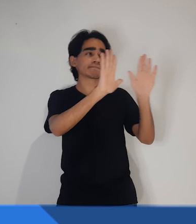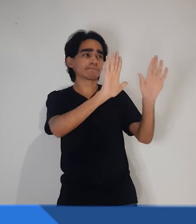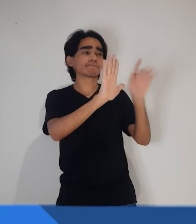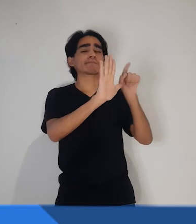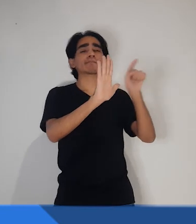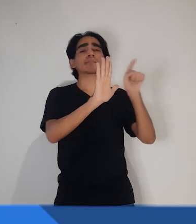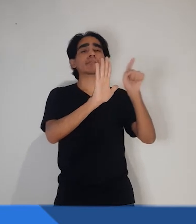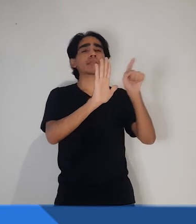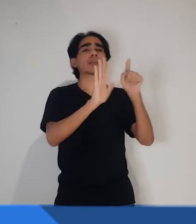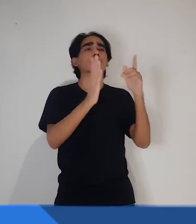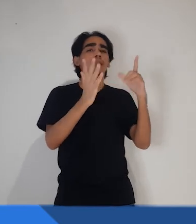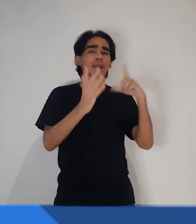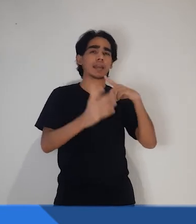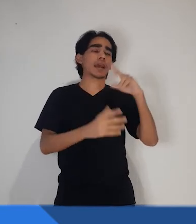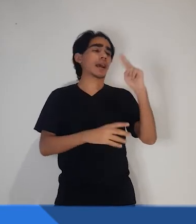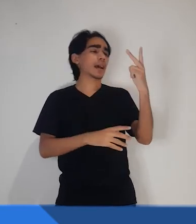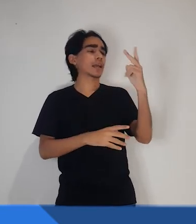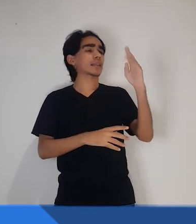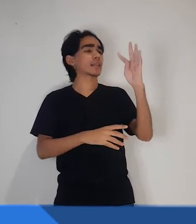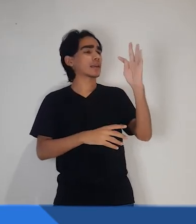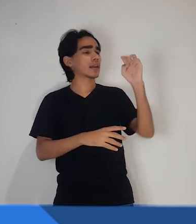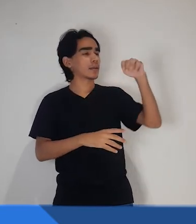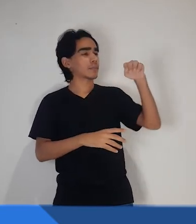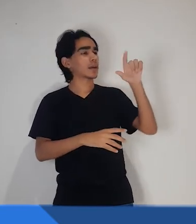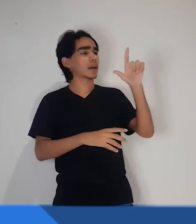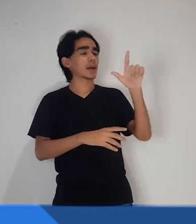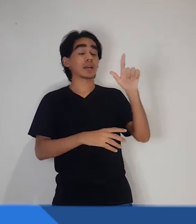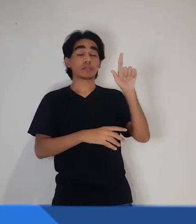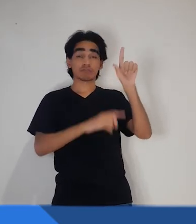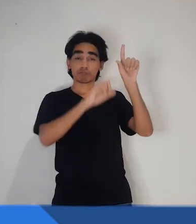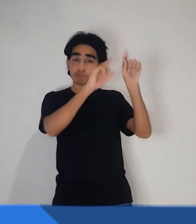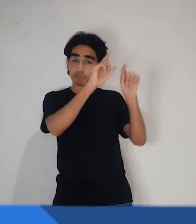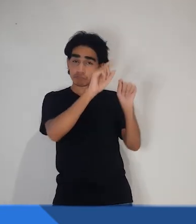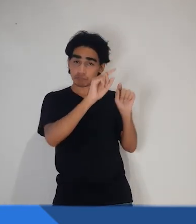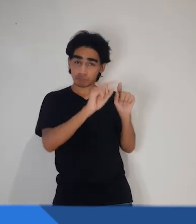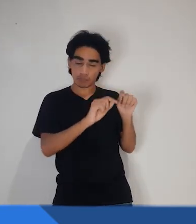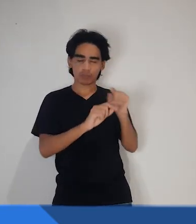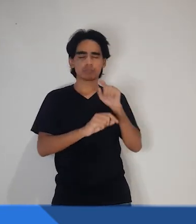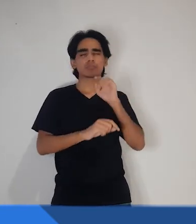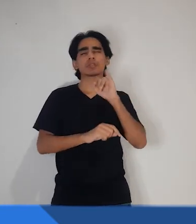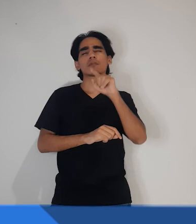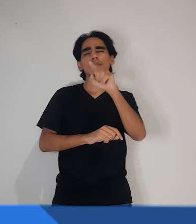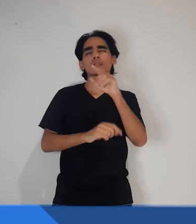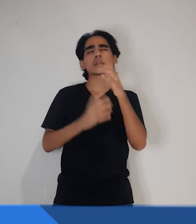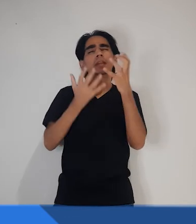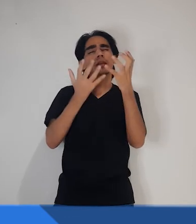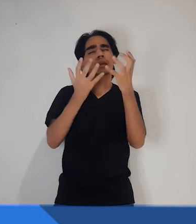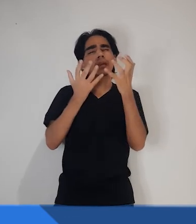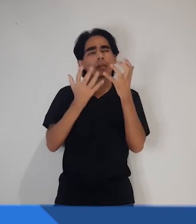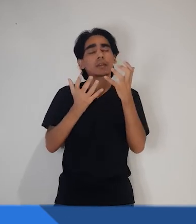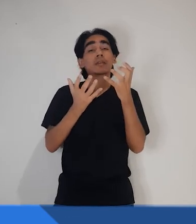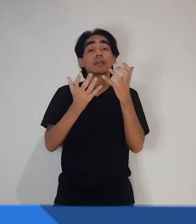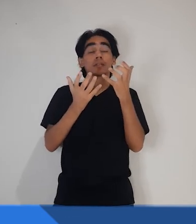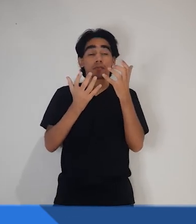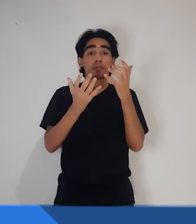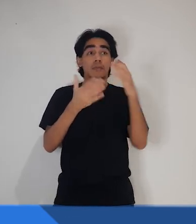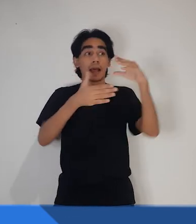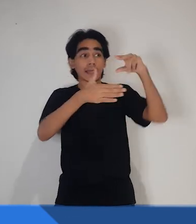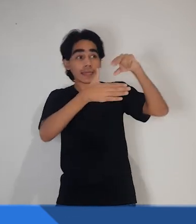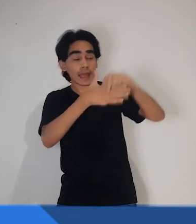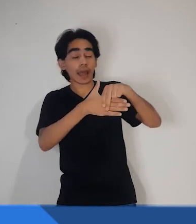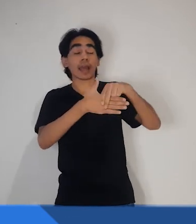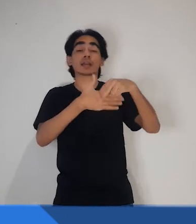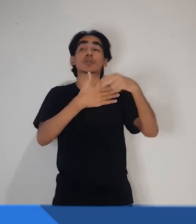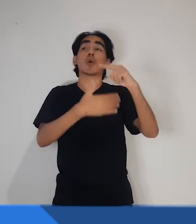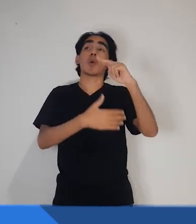comportar. A gente mantém o editor HTML e mantém essas opções aqui. Caso você queira permitir o envio